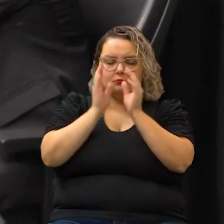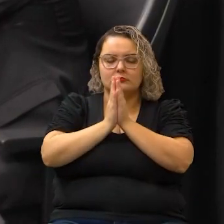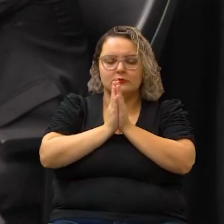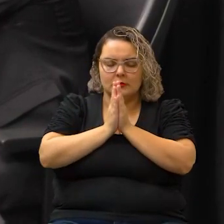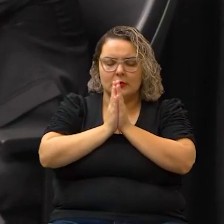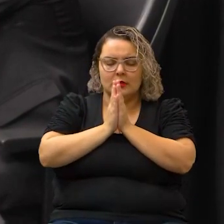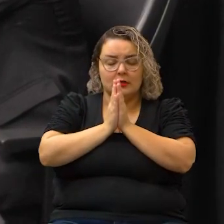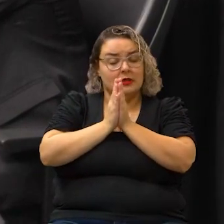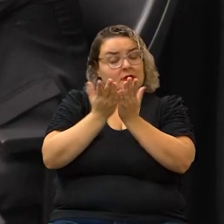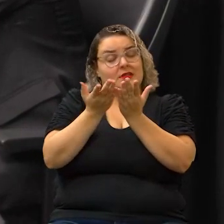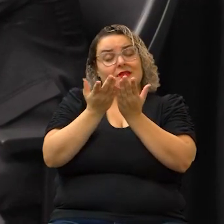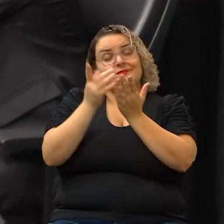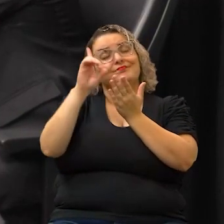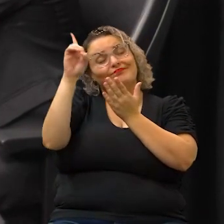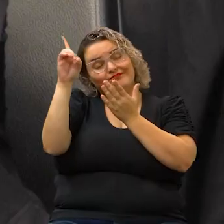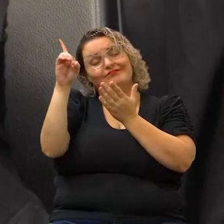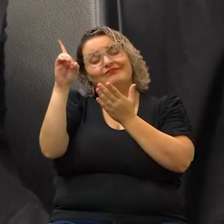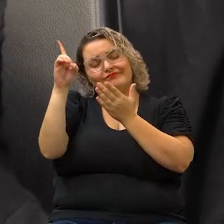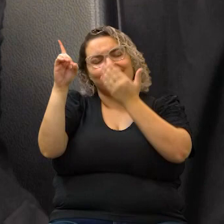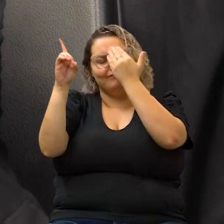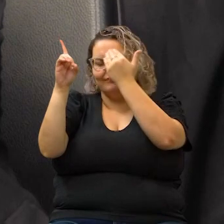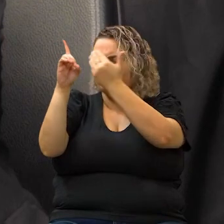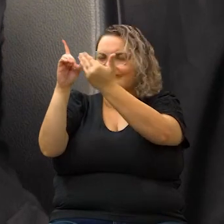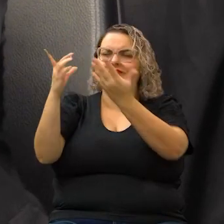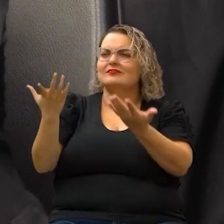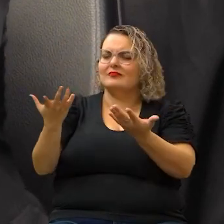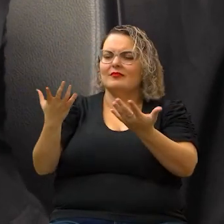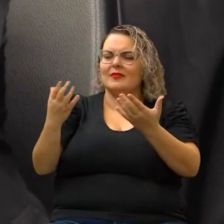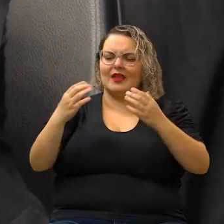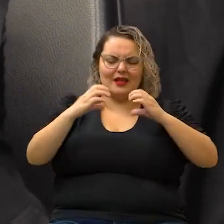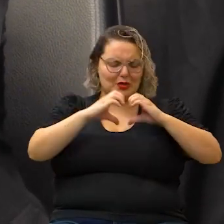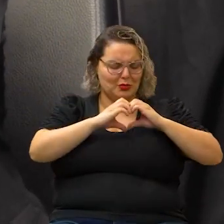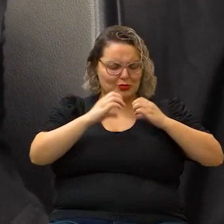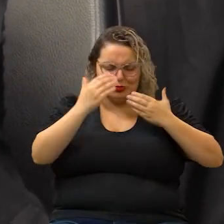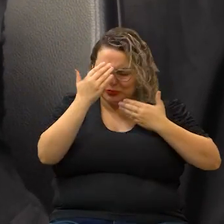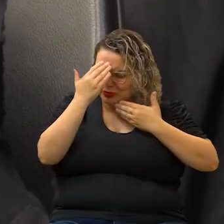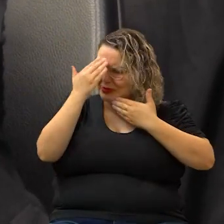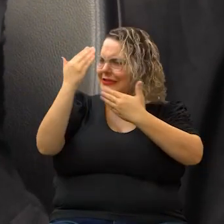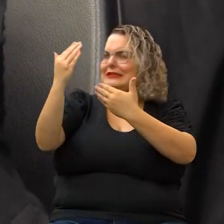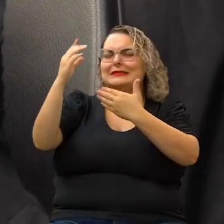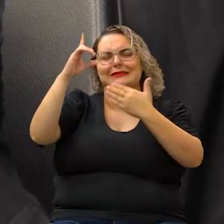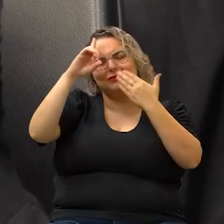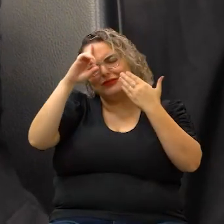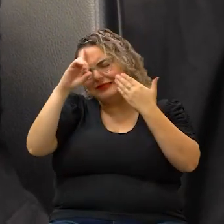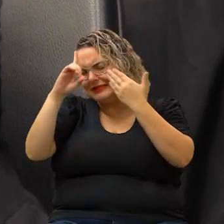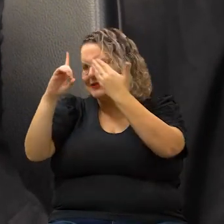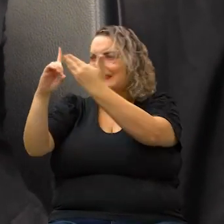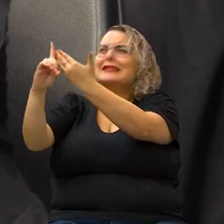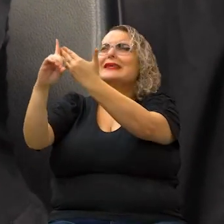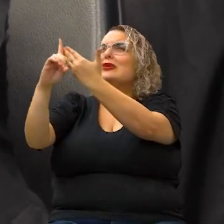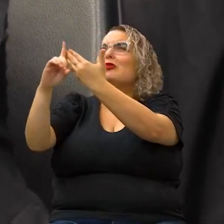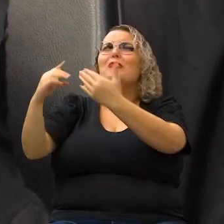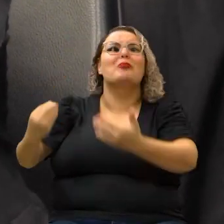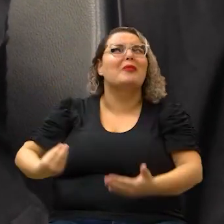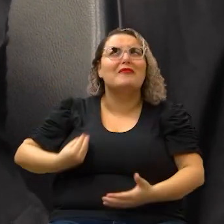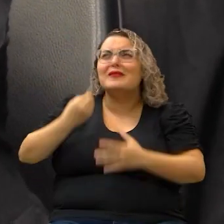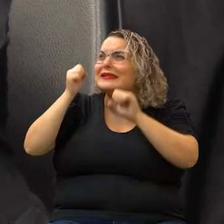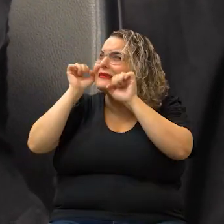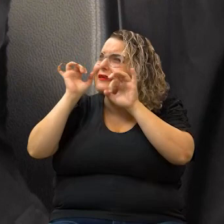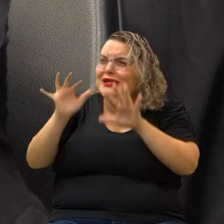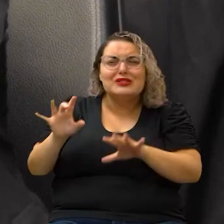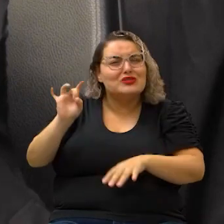olho e orei. Tá. Falei, olha Deus, o senhor sabe, eu quero agradecer. Eu fui, o coração agradecido, quero te agradecer, que eu tive uma